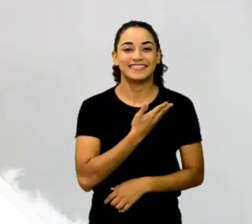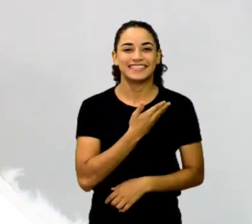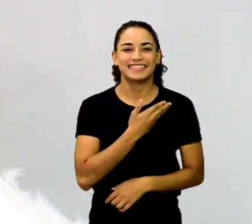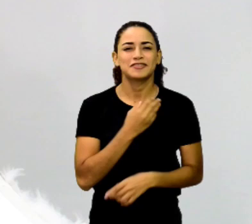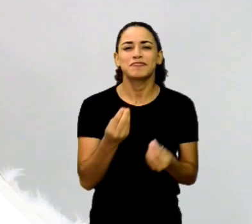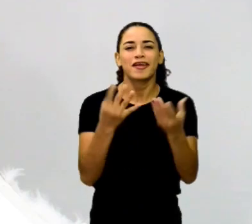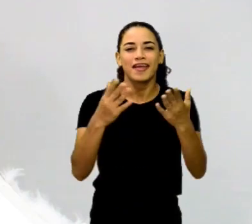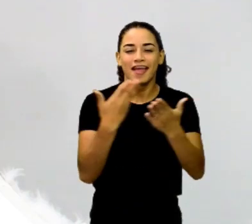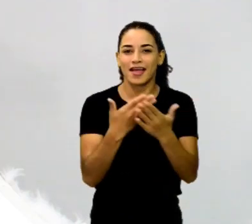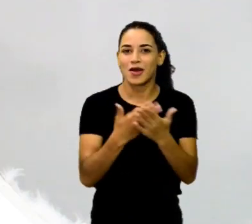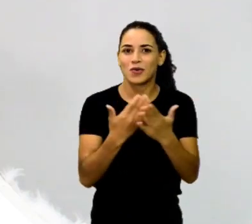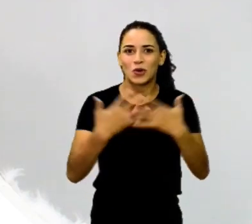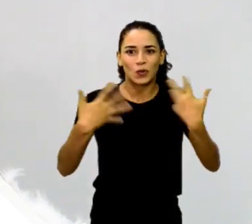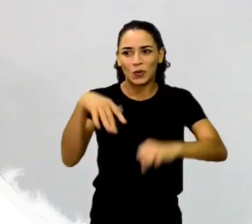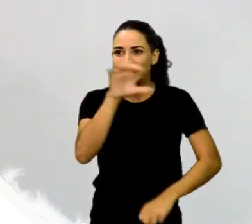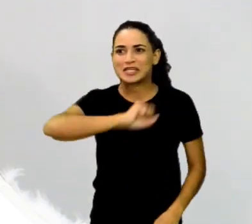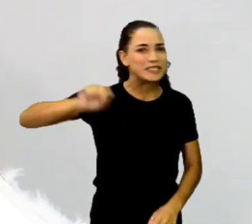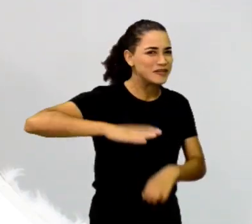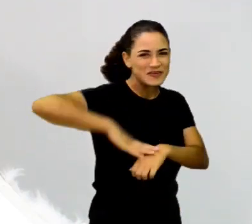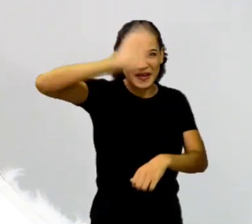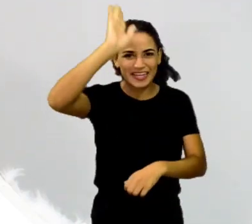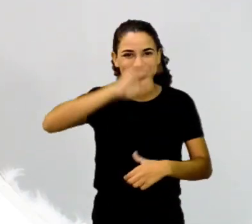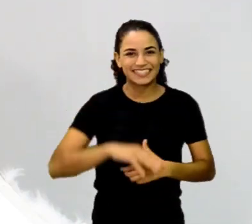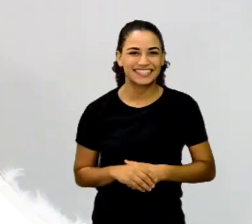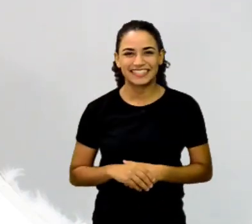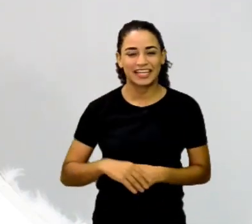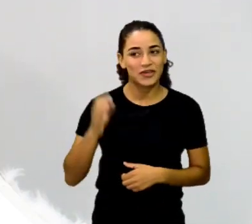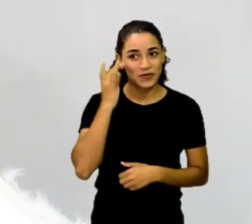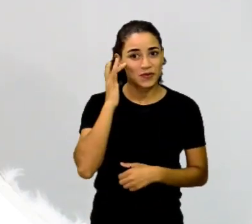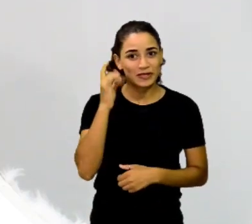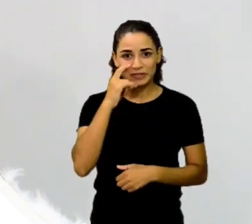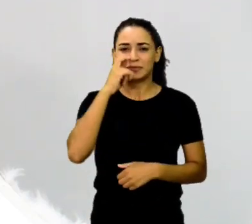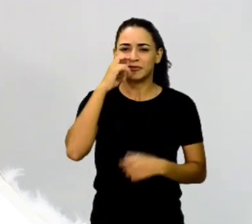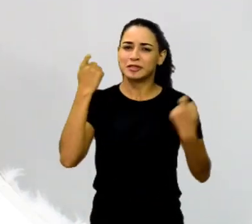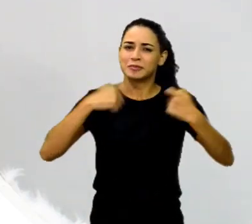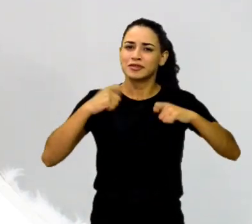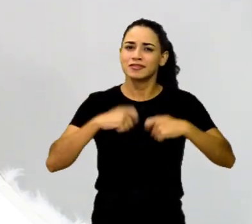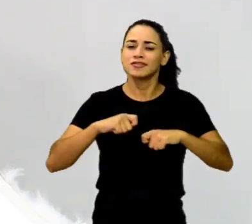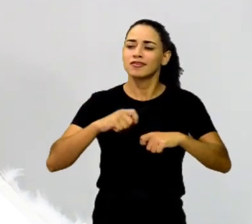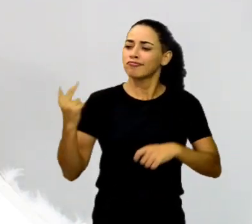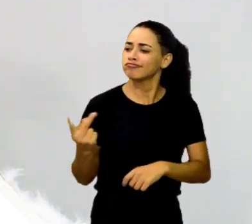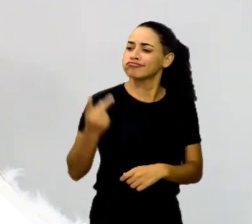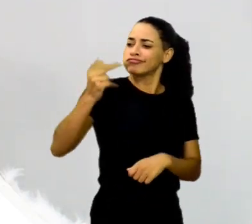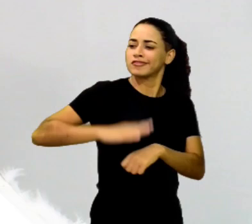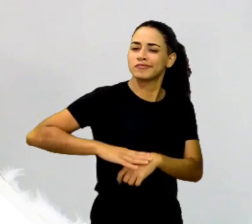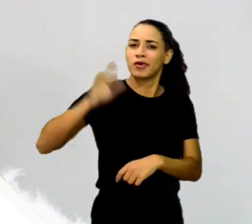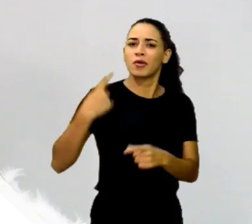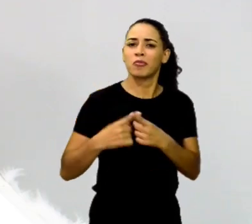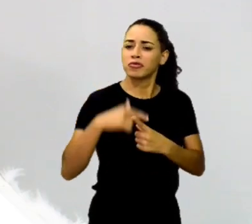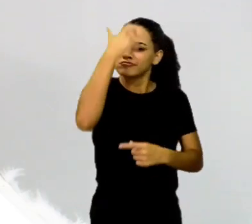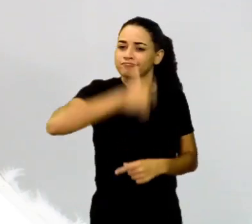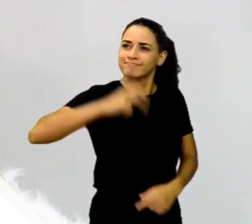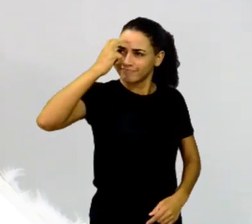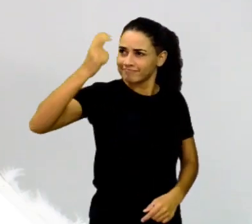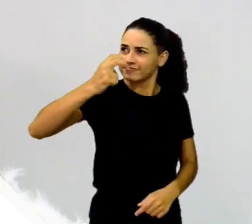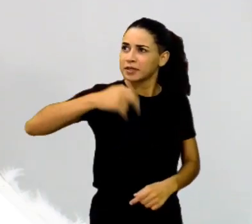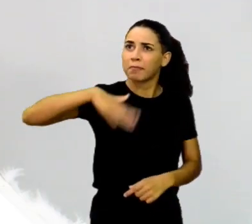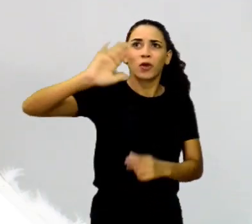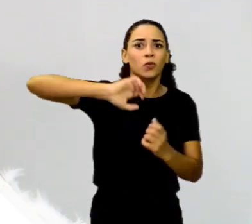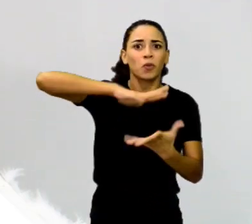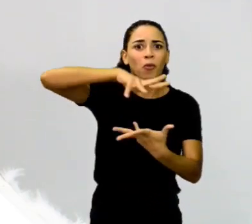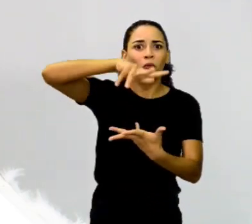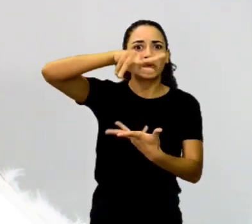nossa aula seja um sucesso cada vez maior. Eu acho que as bruxas deveriam ser mais valorizadas, que nós somos os seres mais inteligentes do